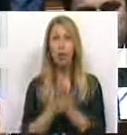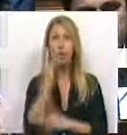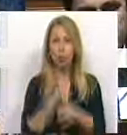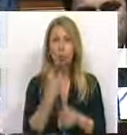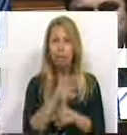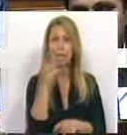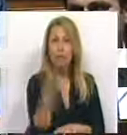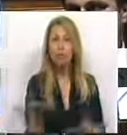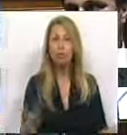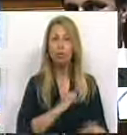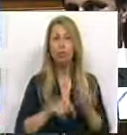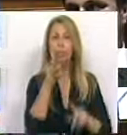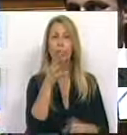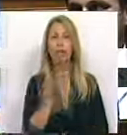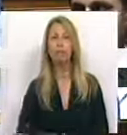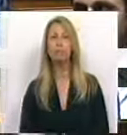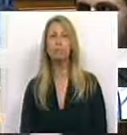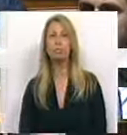isto, Sr. Deputado.